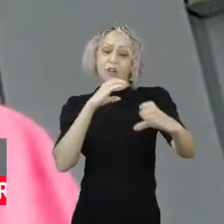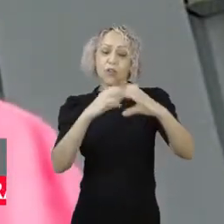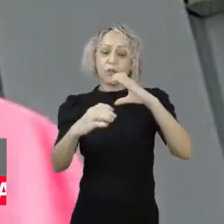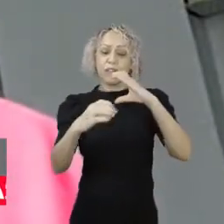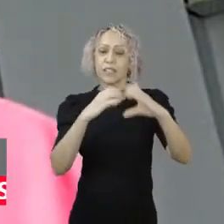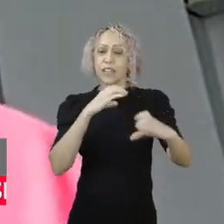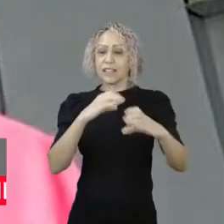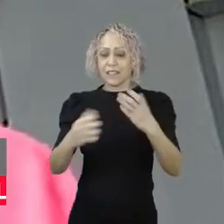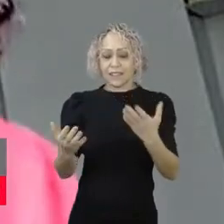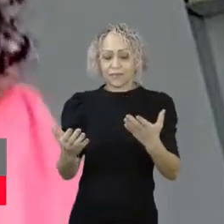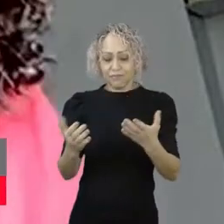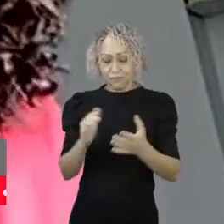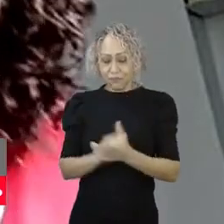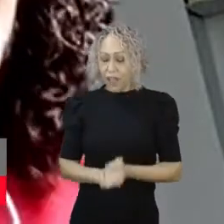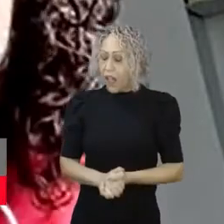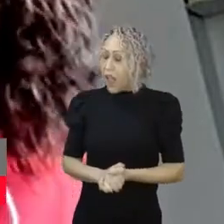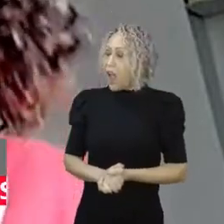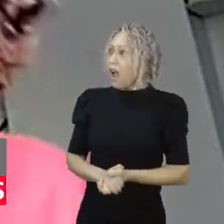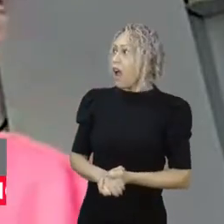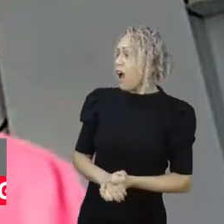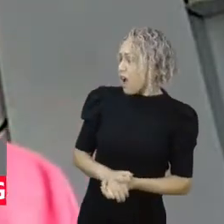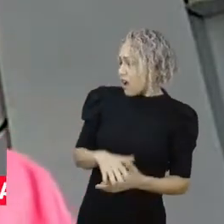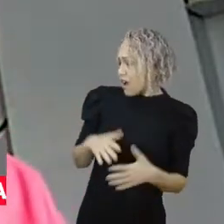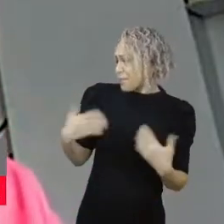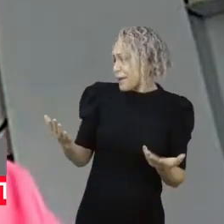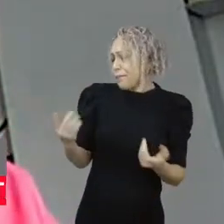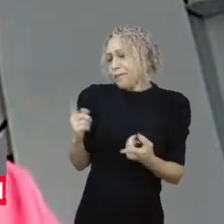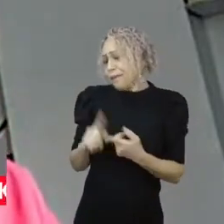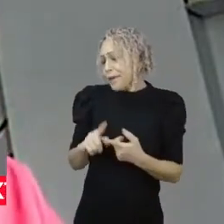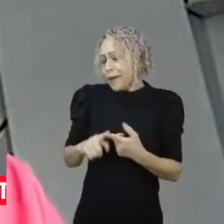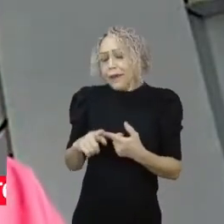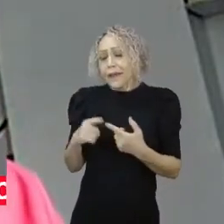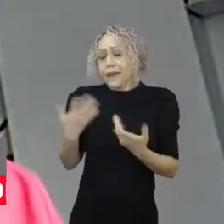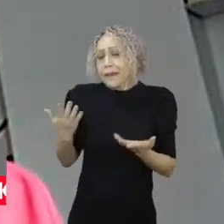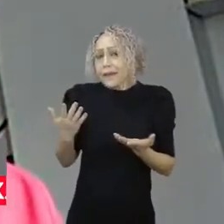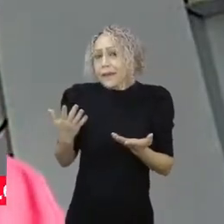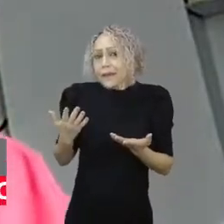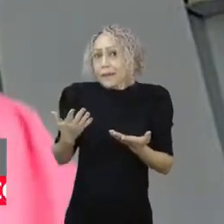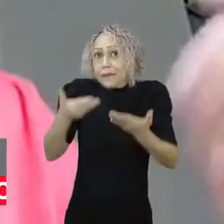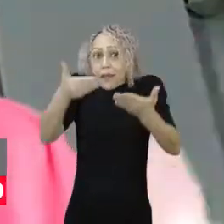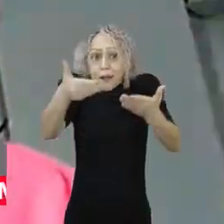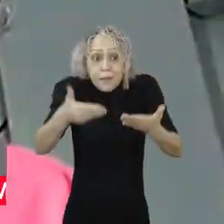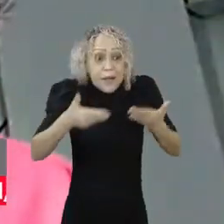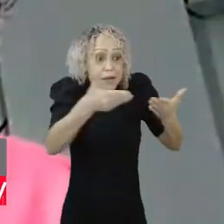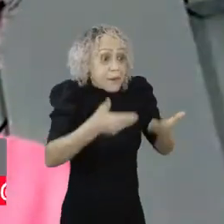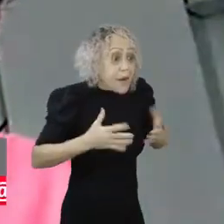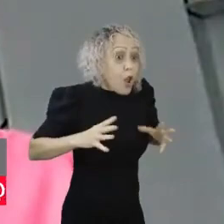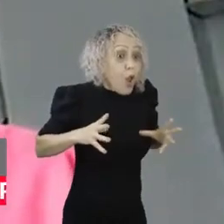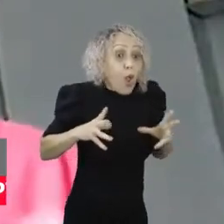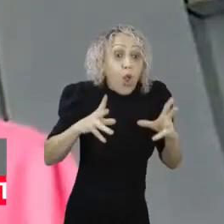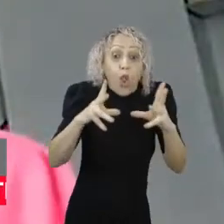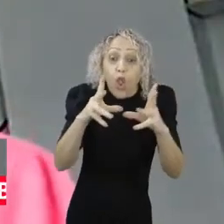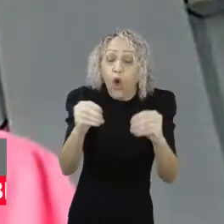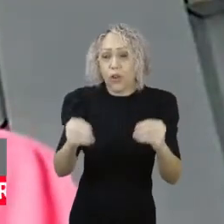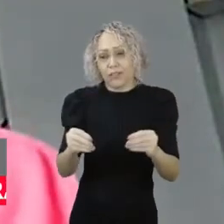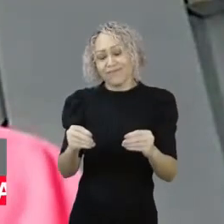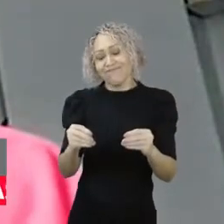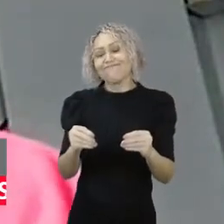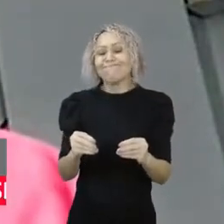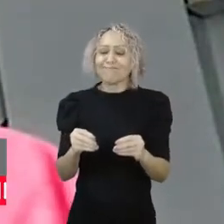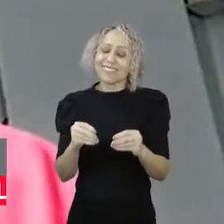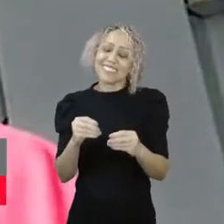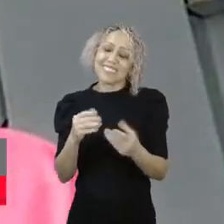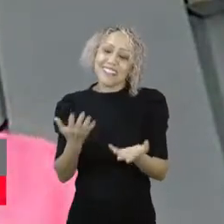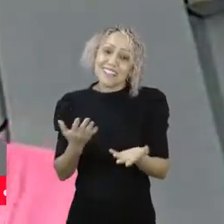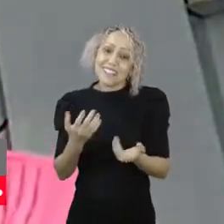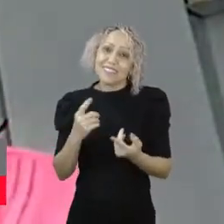quase 5.000 municípios. Infelizmente, nós não temos como acolher todos. E a primeira